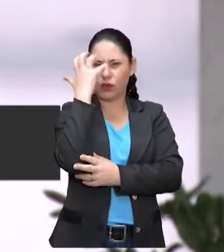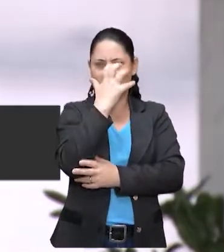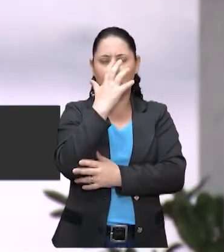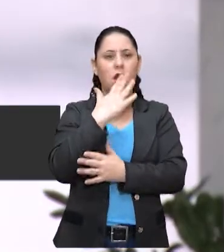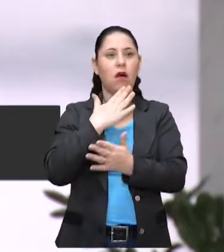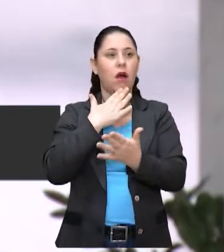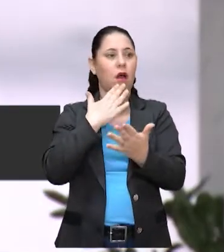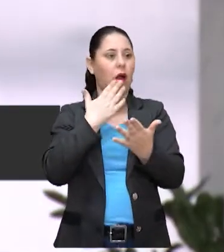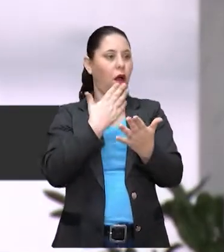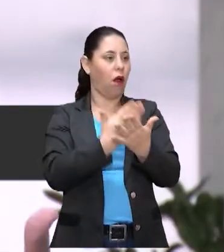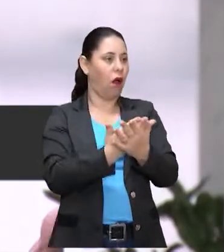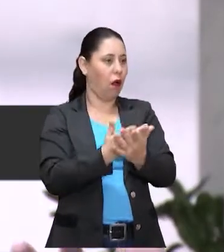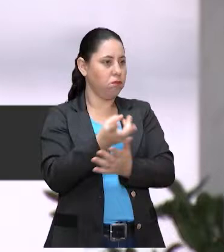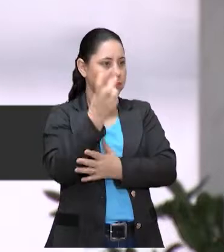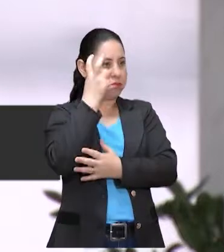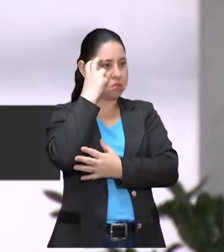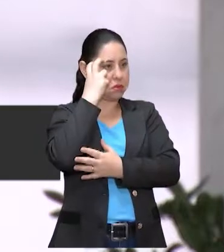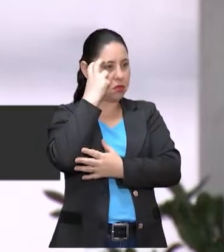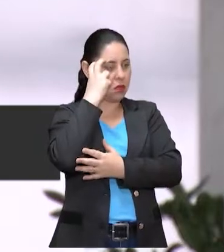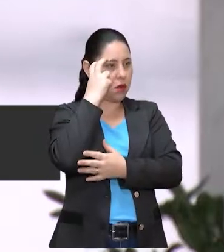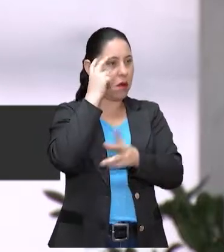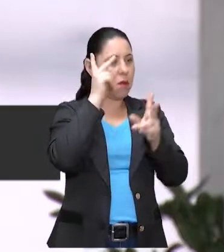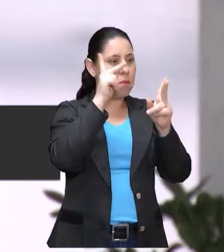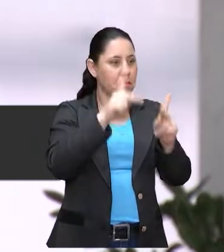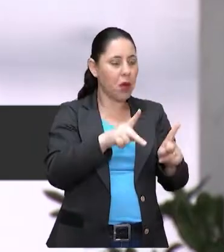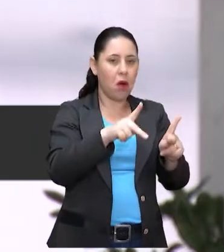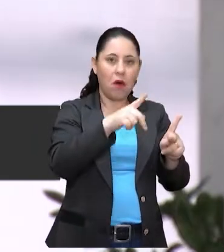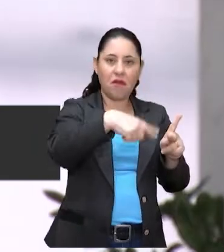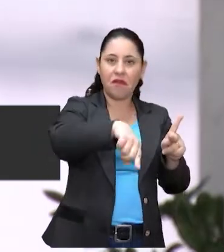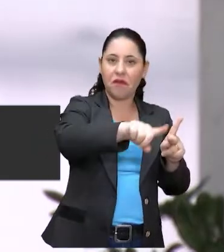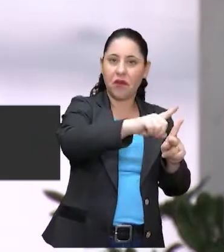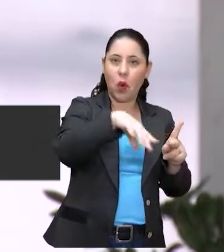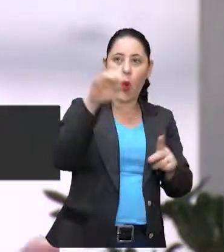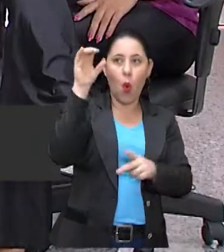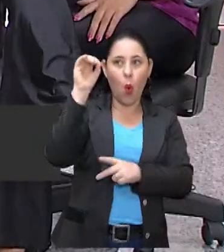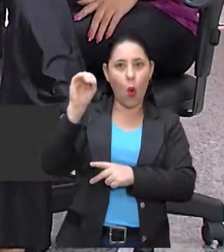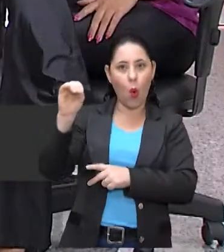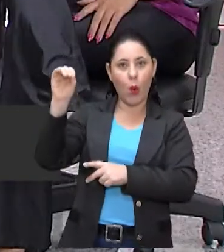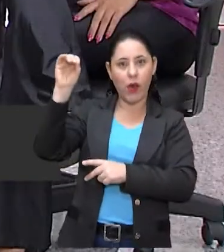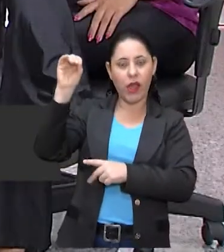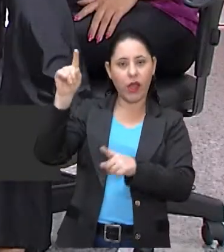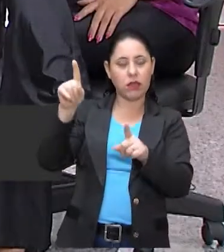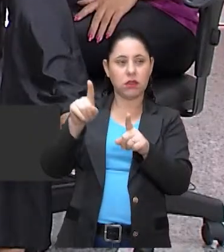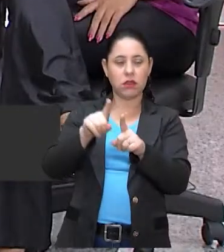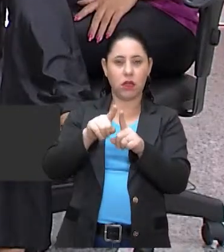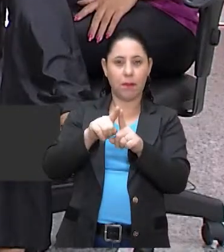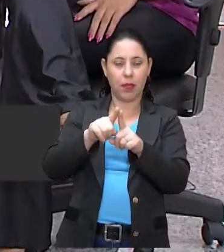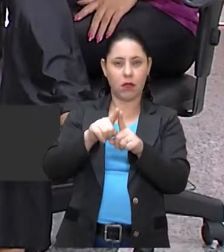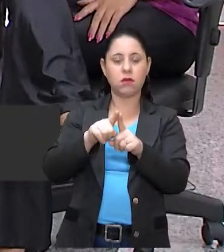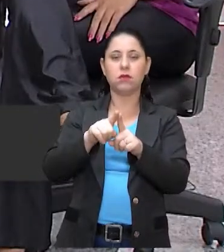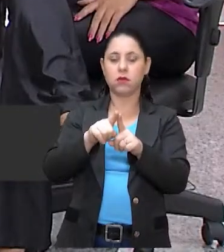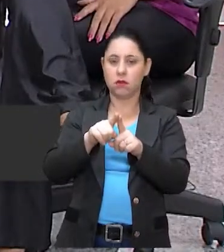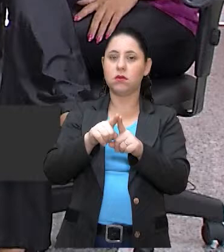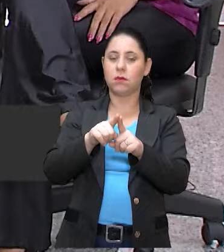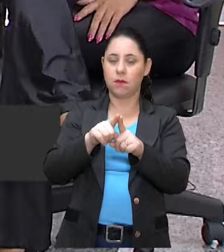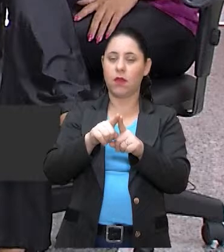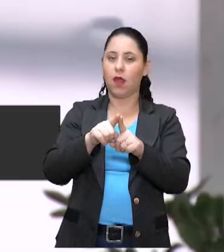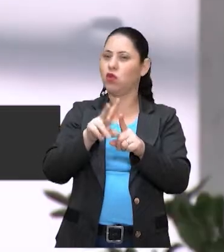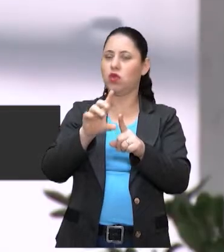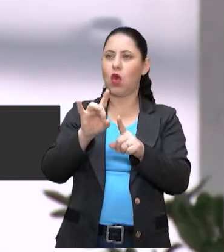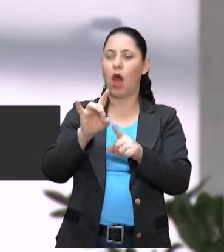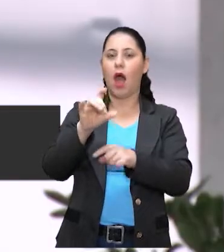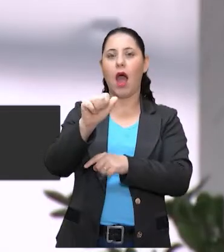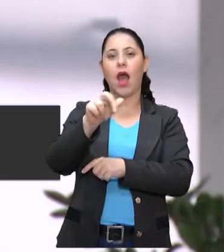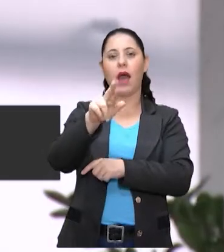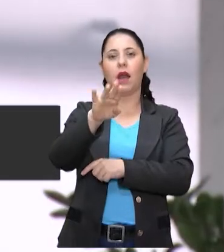Admiro muito a cultura dos povos orientais, nesse caso também, sejam, né, toda a parte oriental, não só dos árabes. Que,